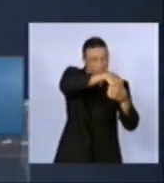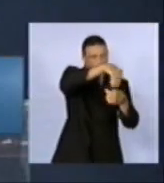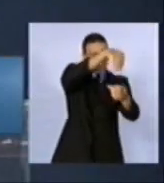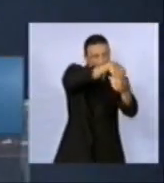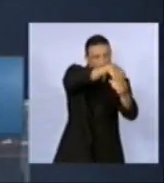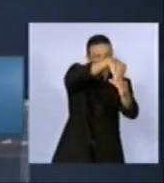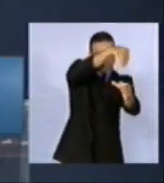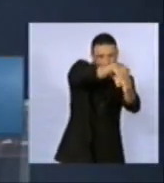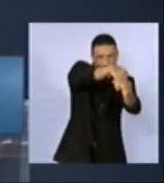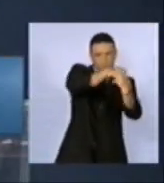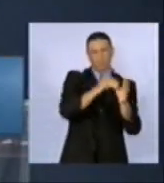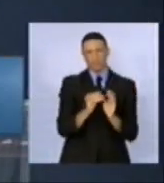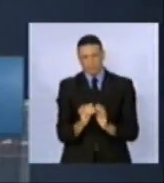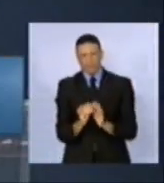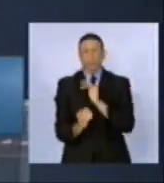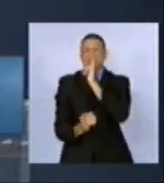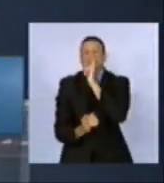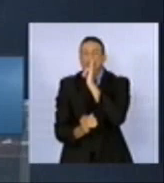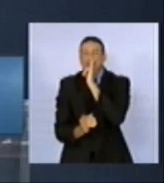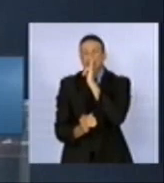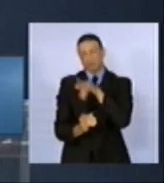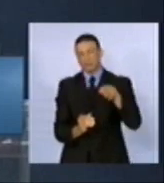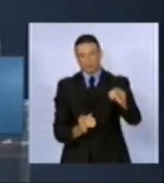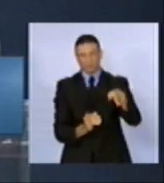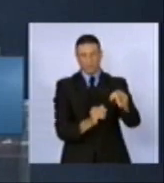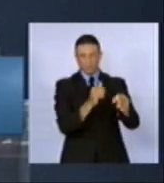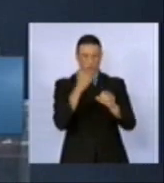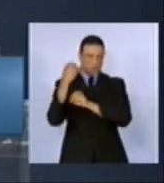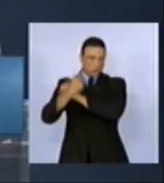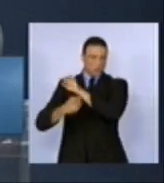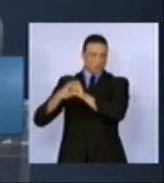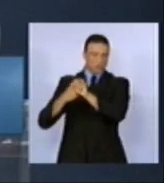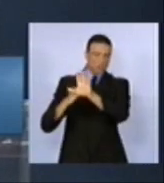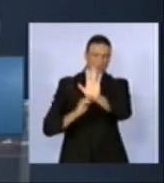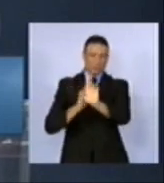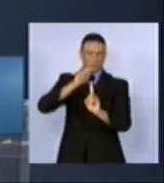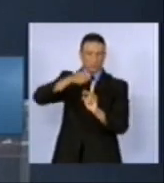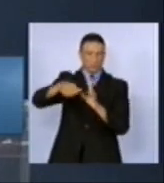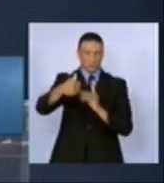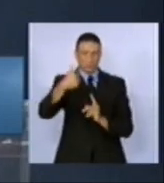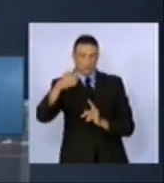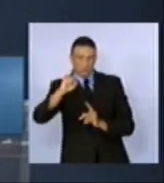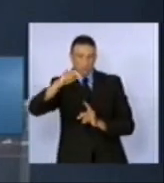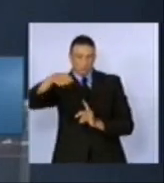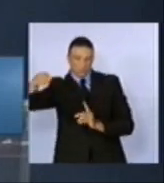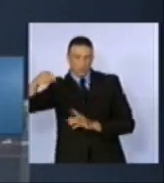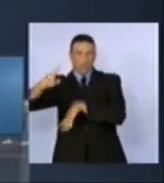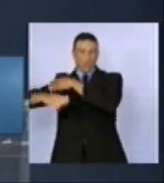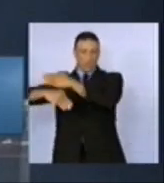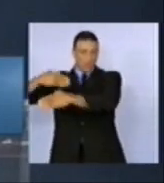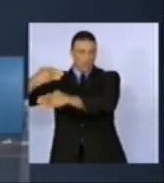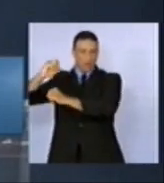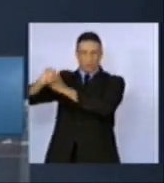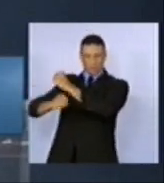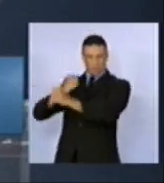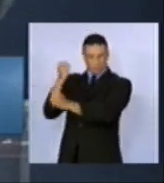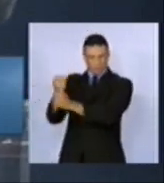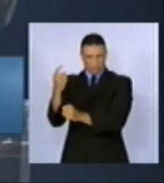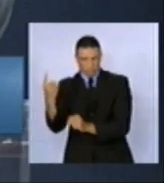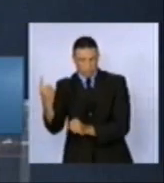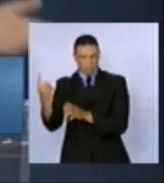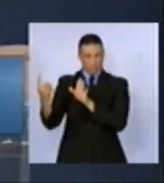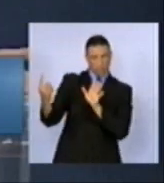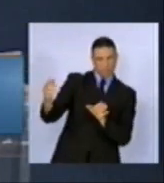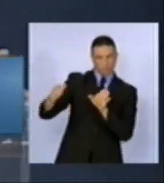o primeira coita feita geralmente depois 18 meses a depois anualmente que vai para três